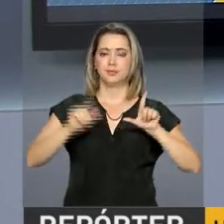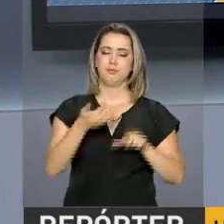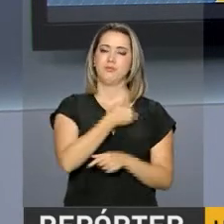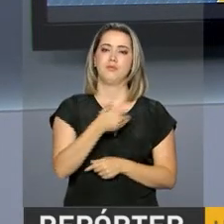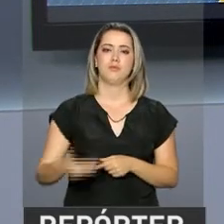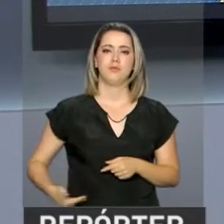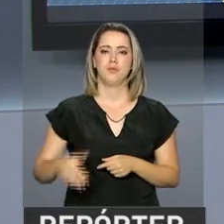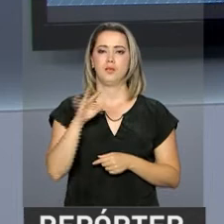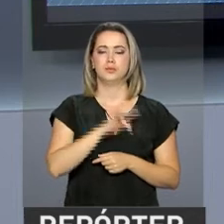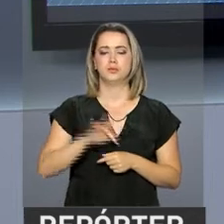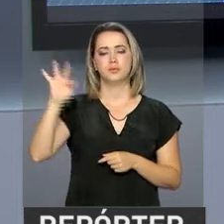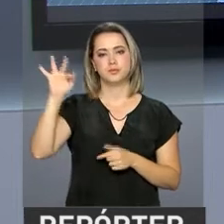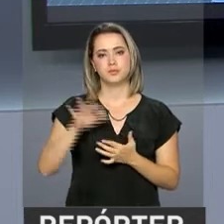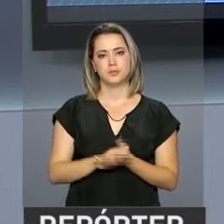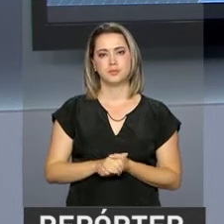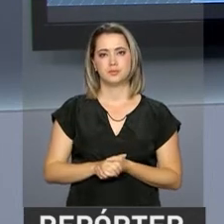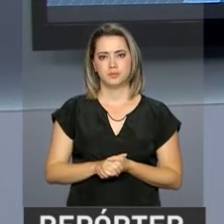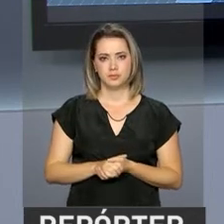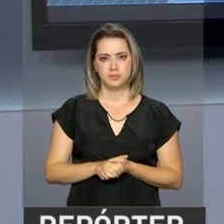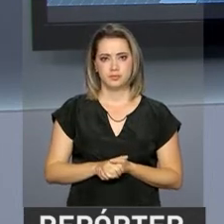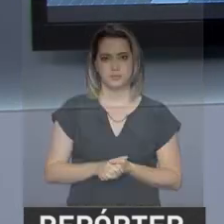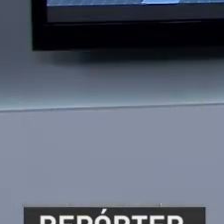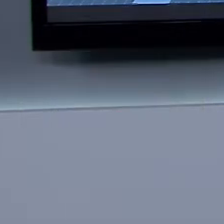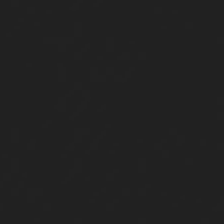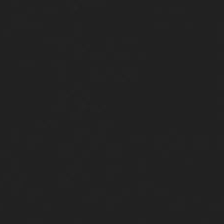aqui na nbr a tv do governo federal